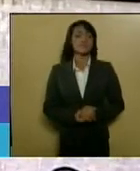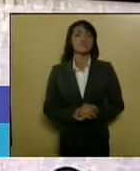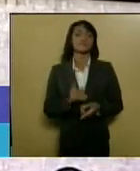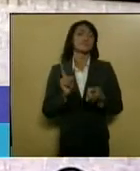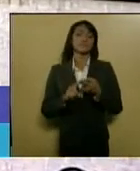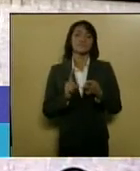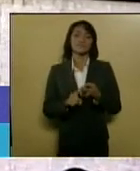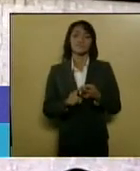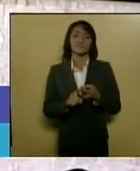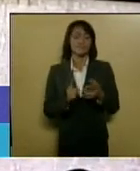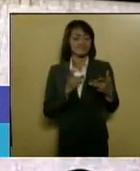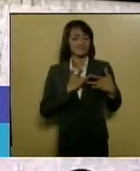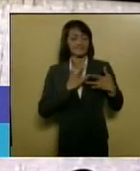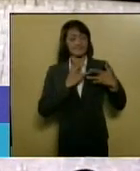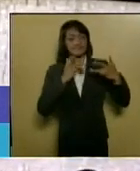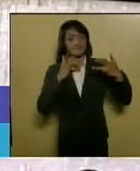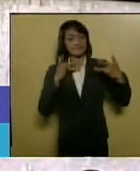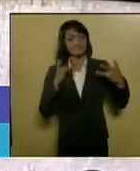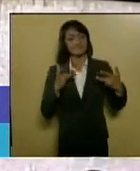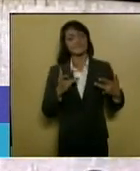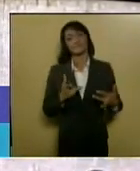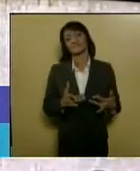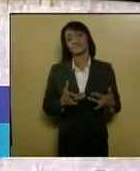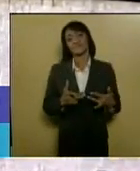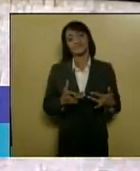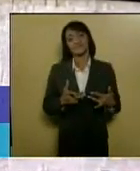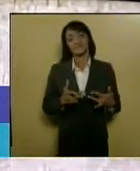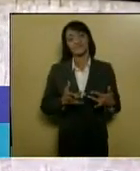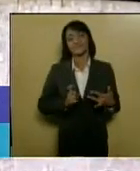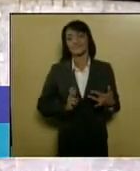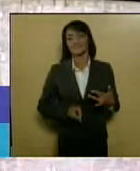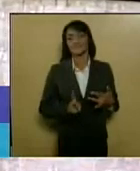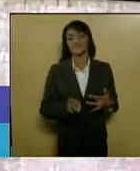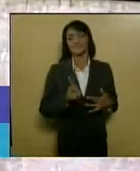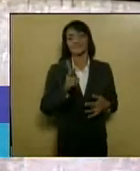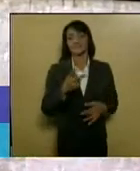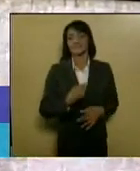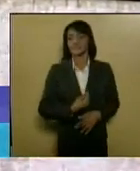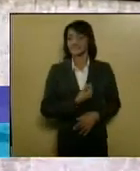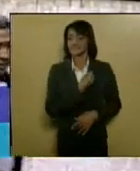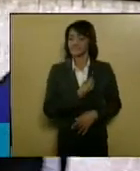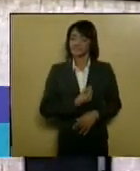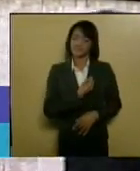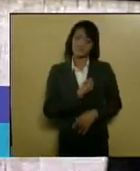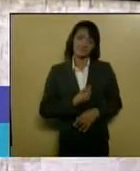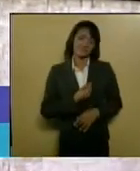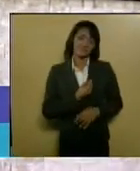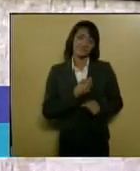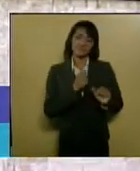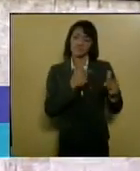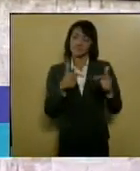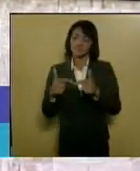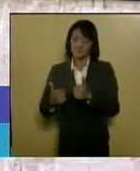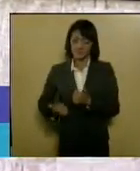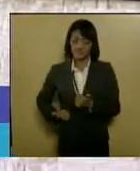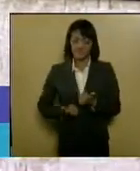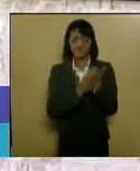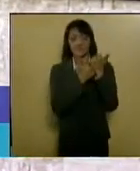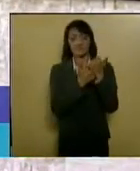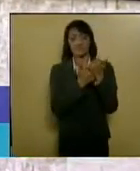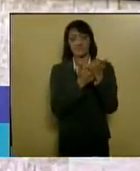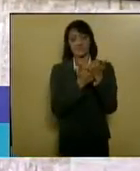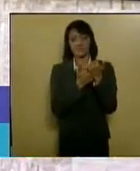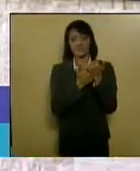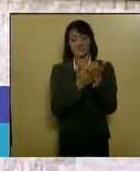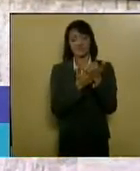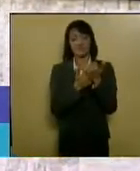Vocação e solidariedade emanada de quantas vezes esteve presente em ações de apoio e assistência